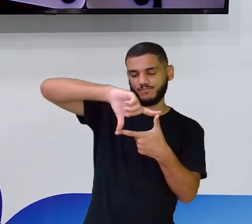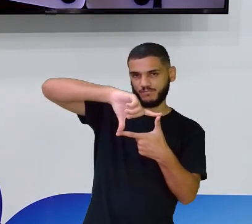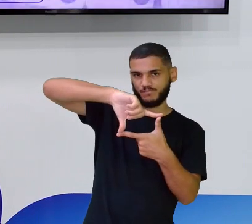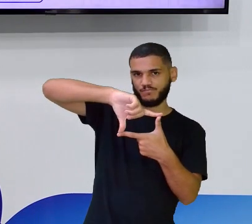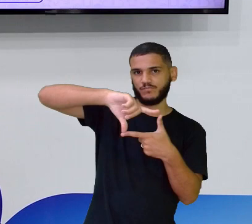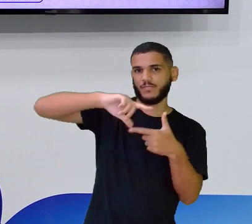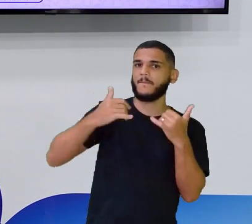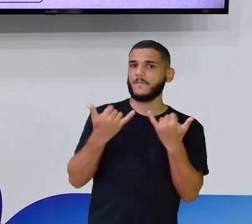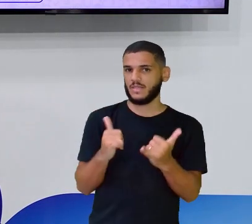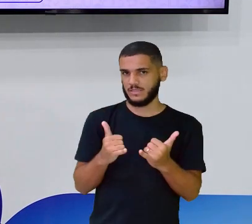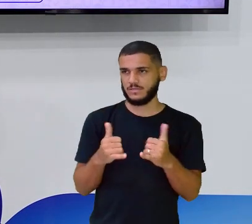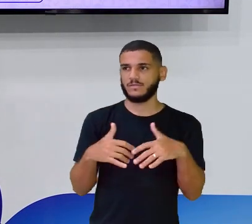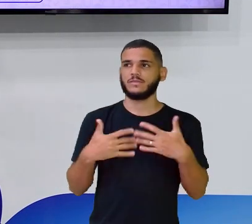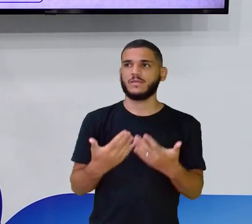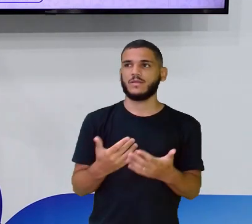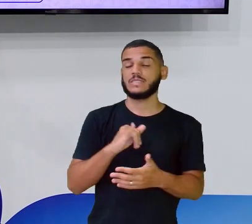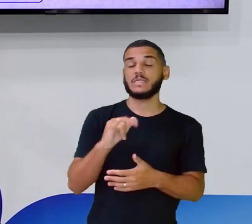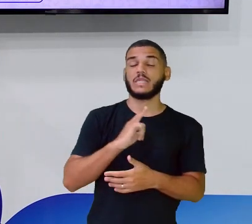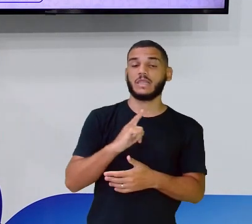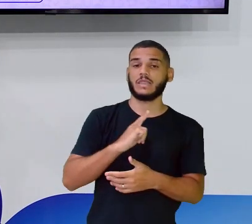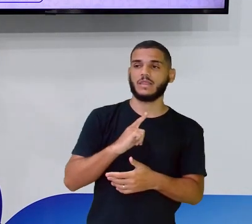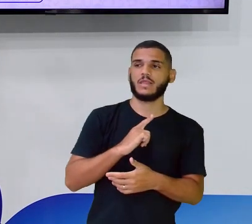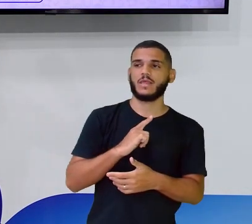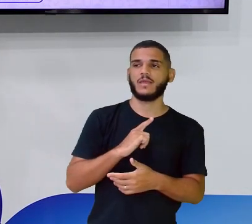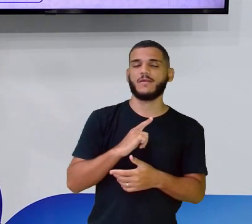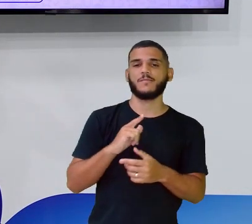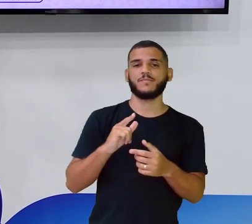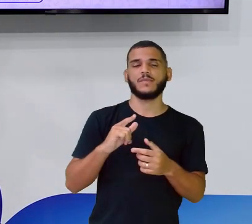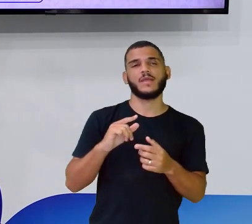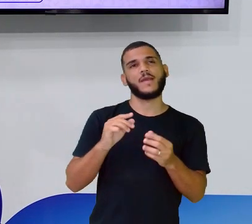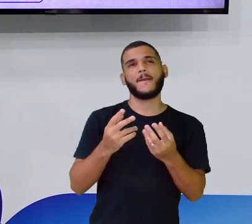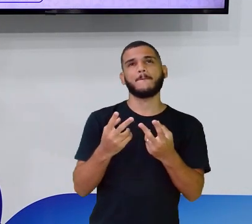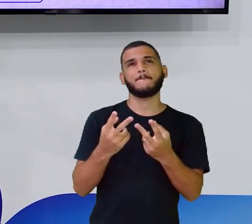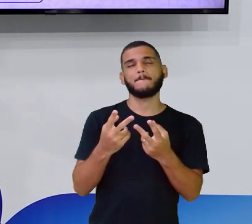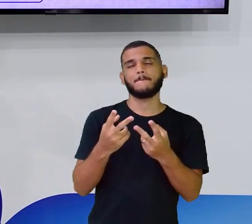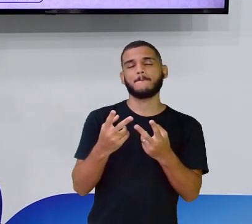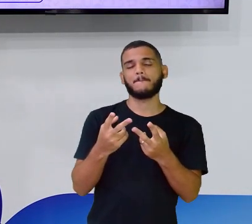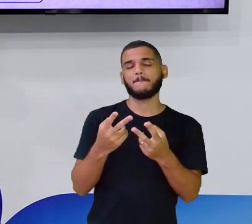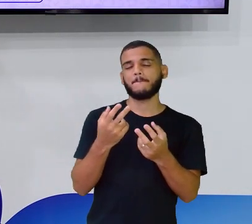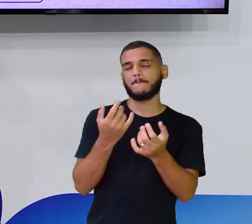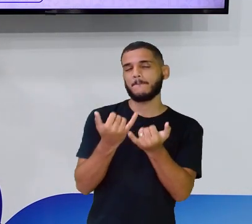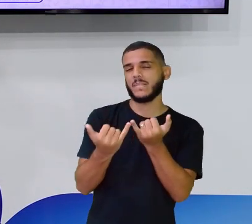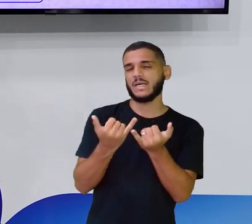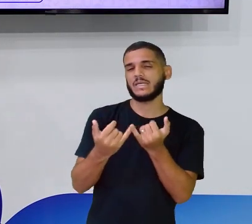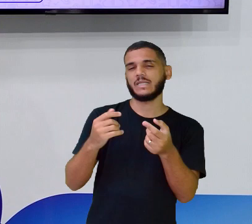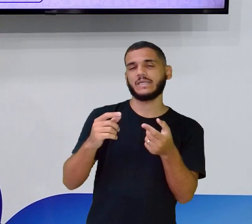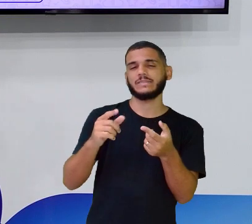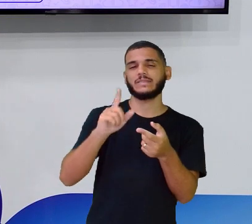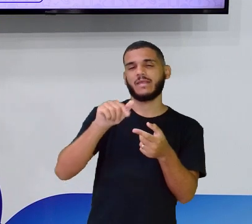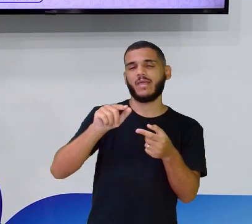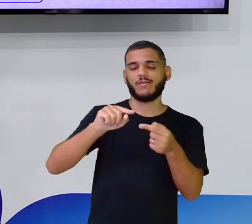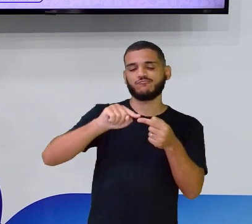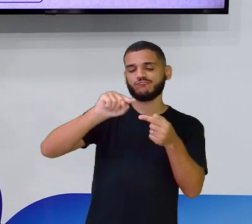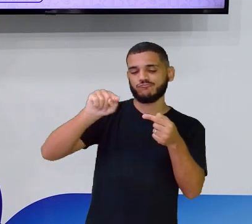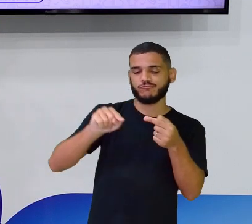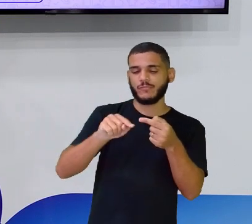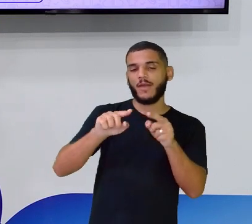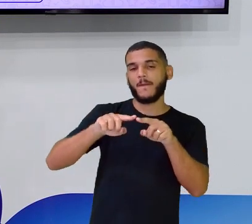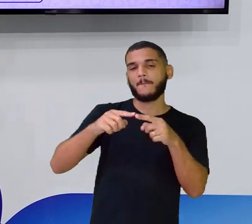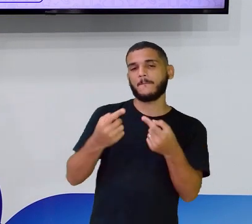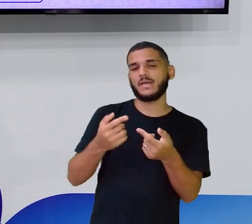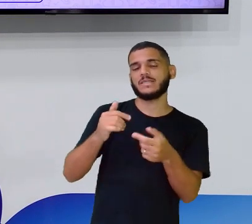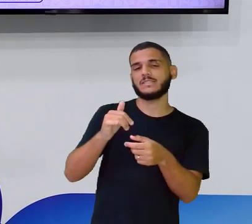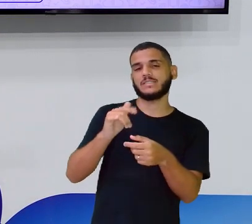beleza? Mesmo que tenha uma pontinha arredondada, mas eles têm basicamente uma